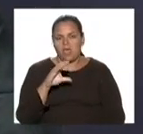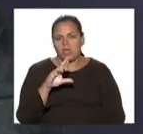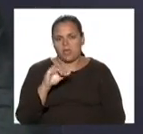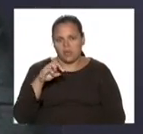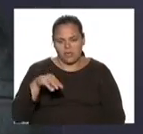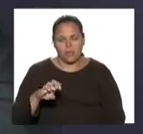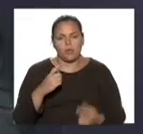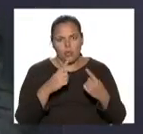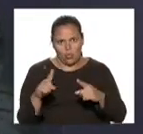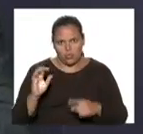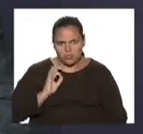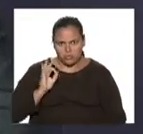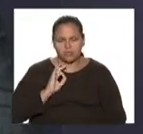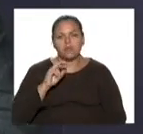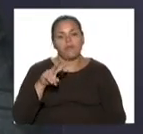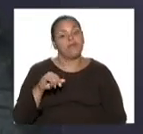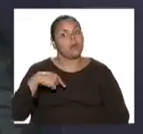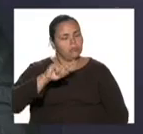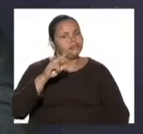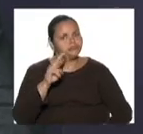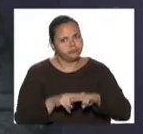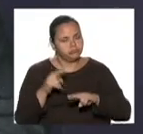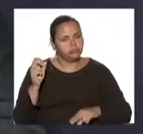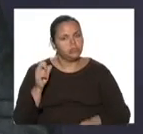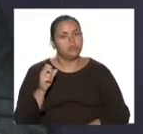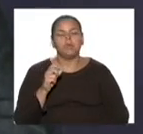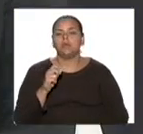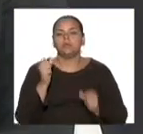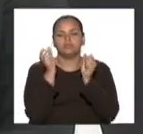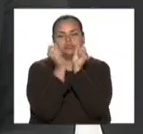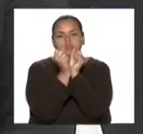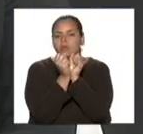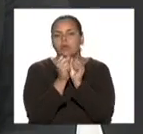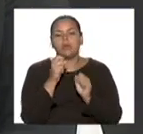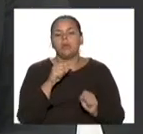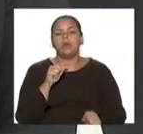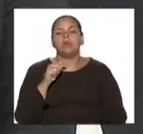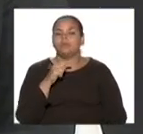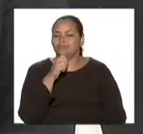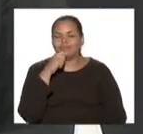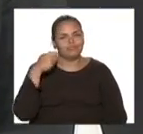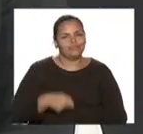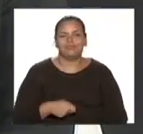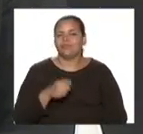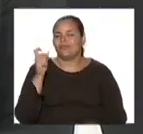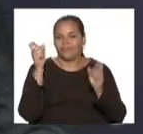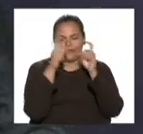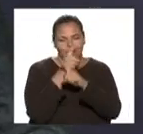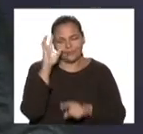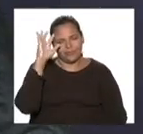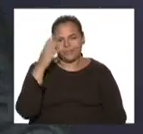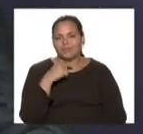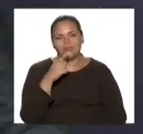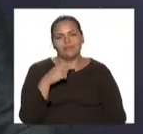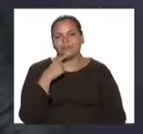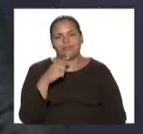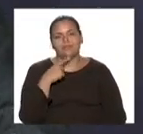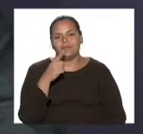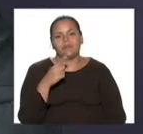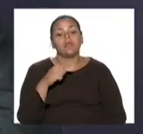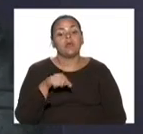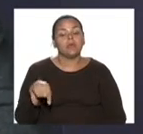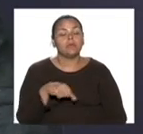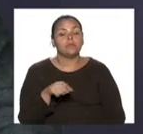cometer um crime contra o policial, você vai pagar, você vai preso. Sem punição é muito difícil de resolver, né?